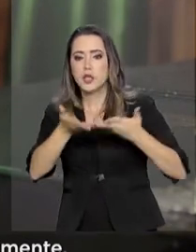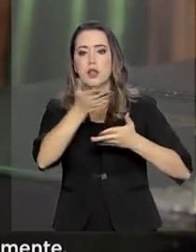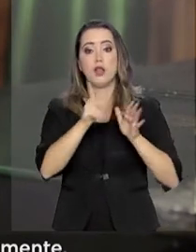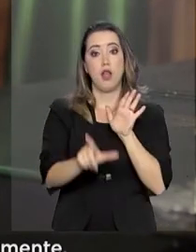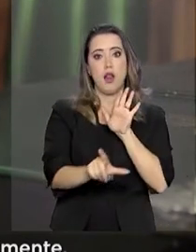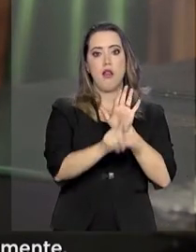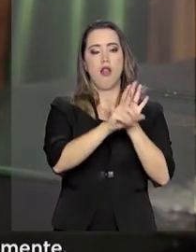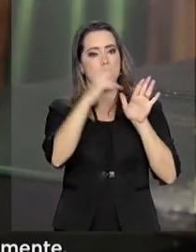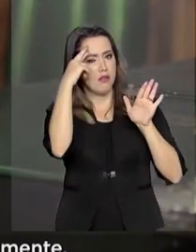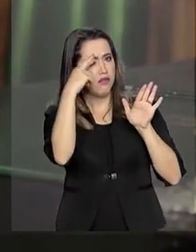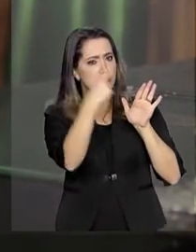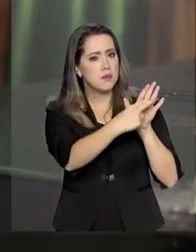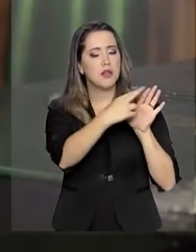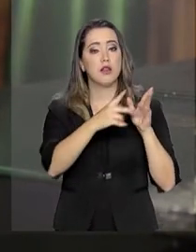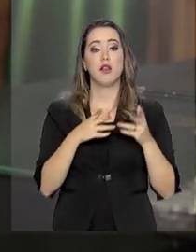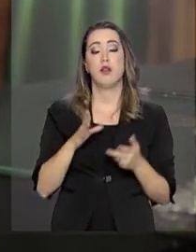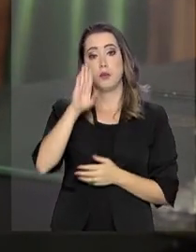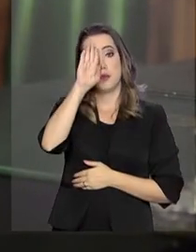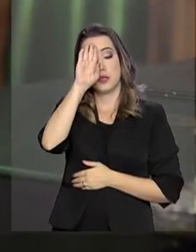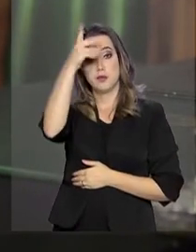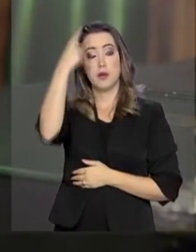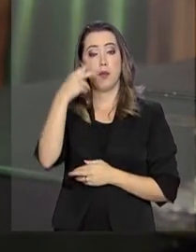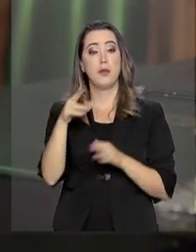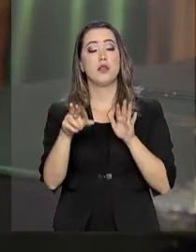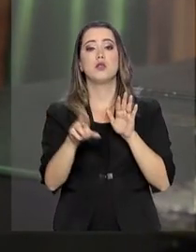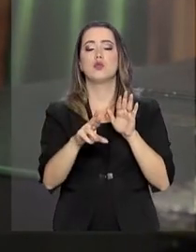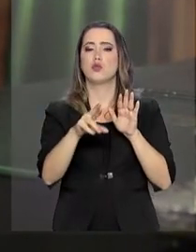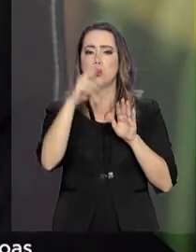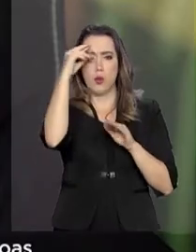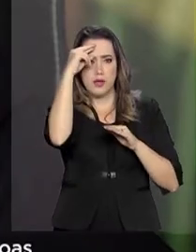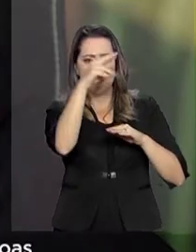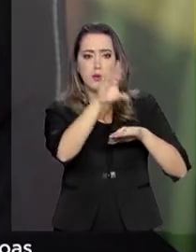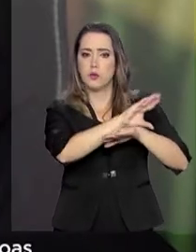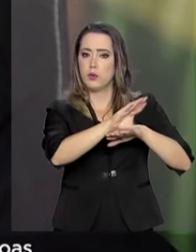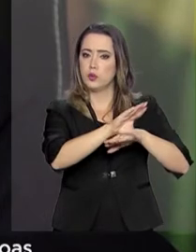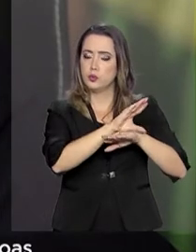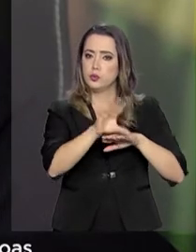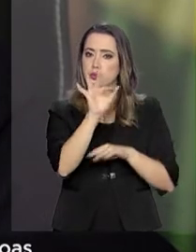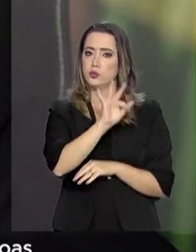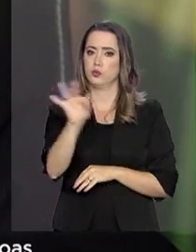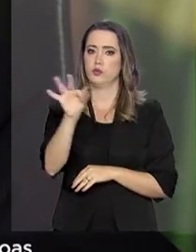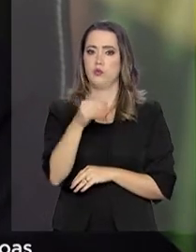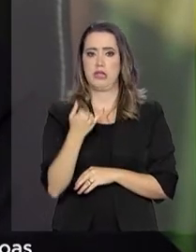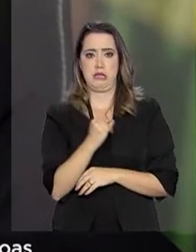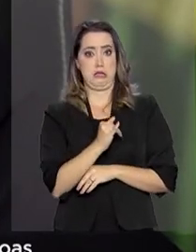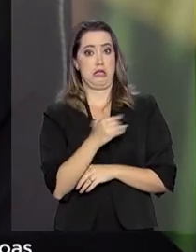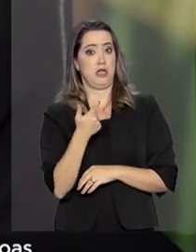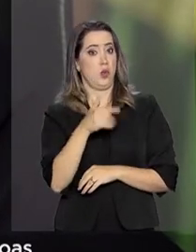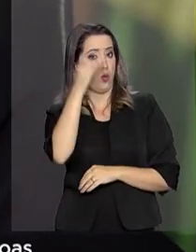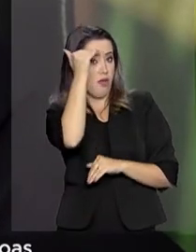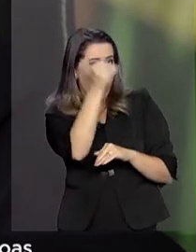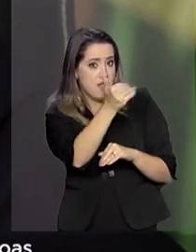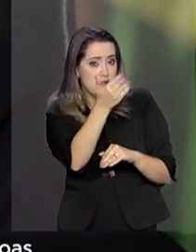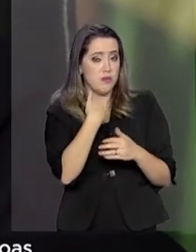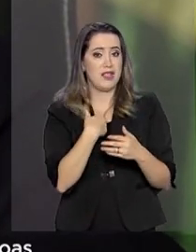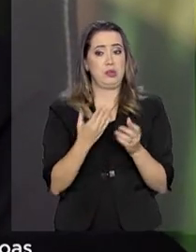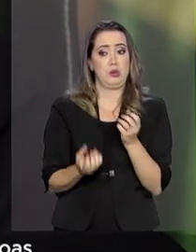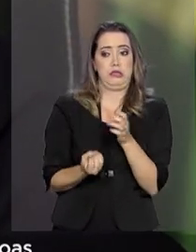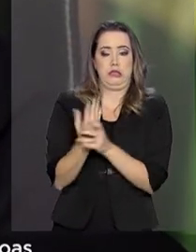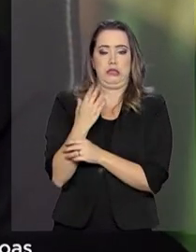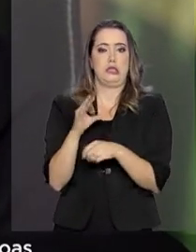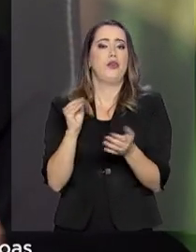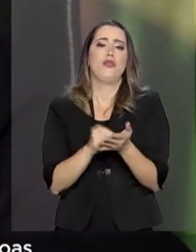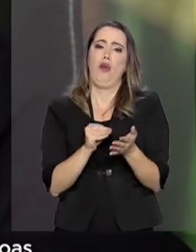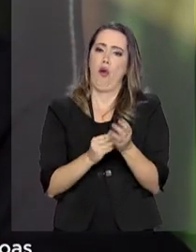leis e principalmente o respeito à constituição federal deve respeitá lá é criar insegurança instabilidade